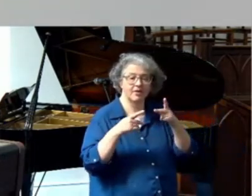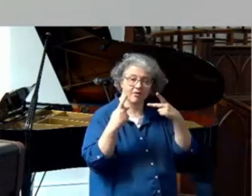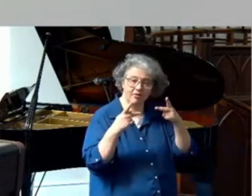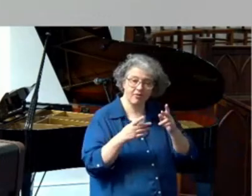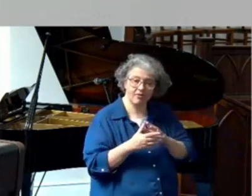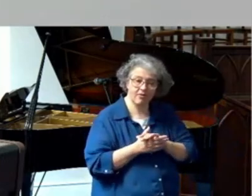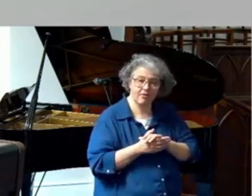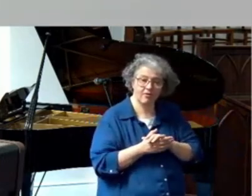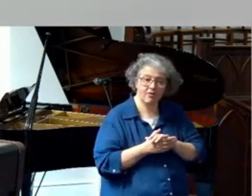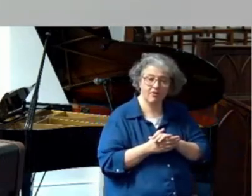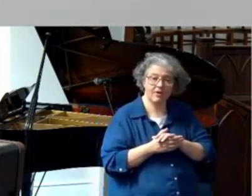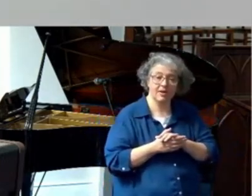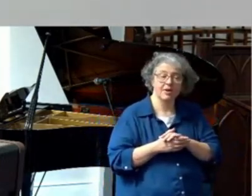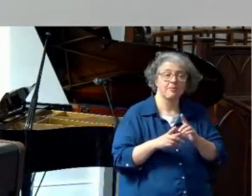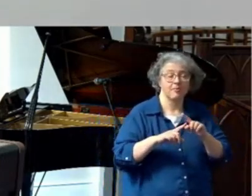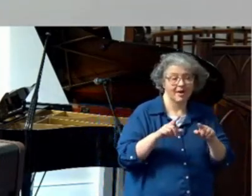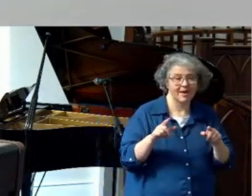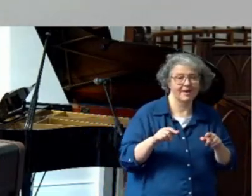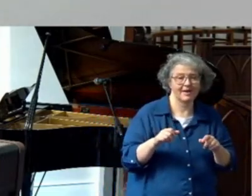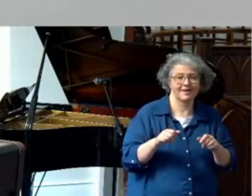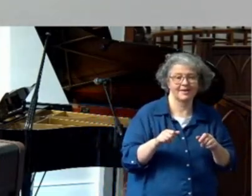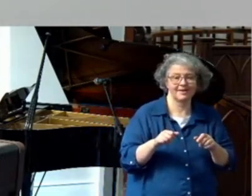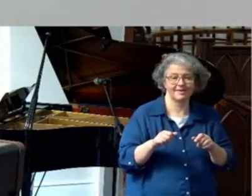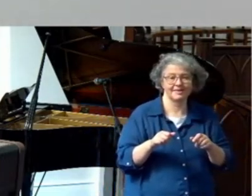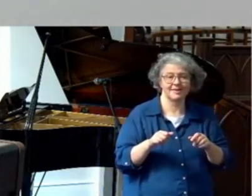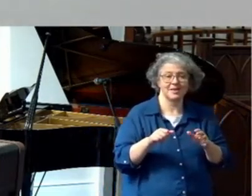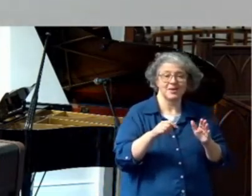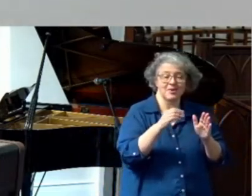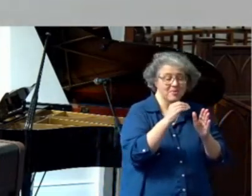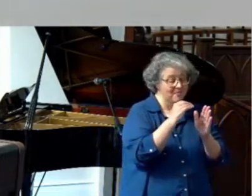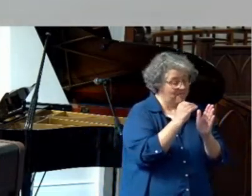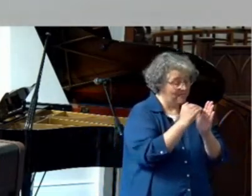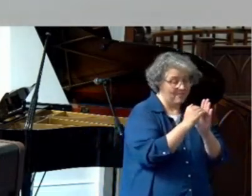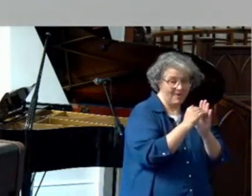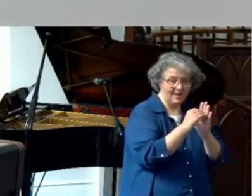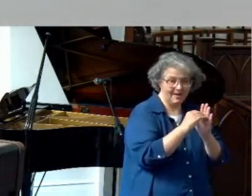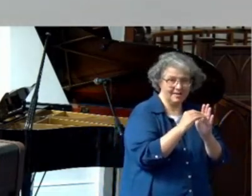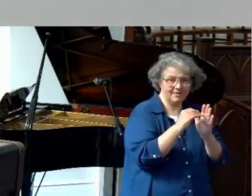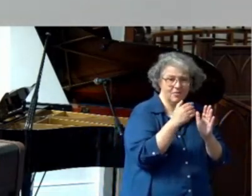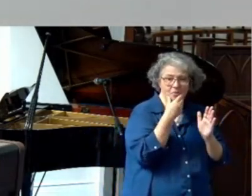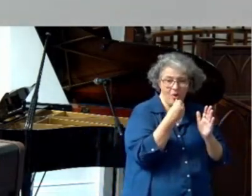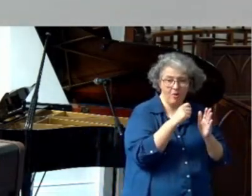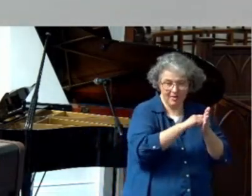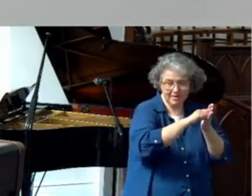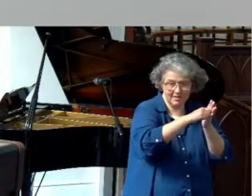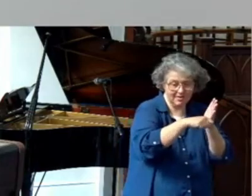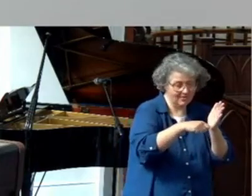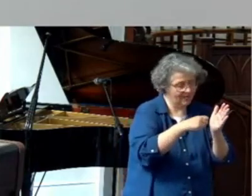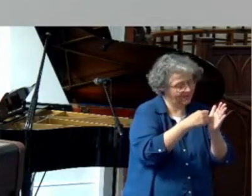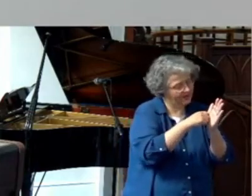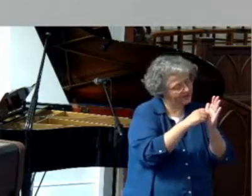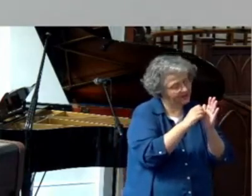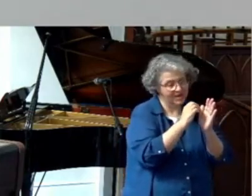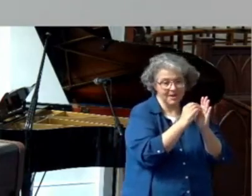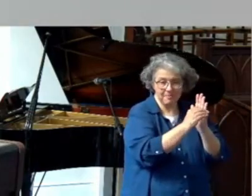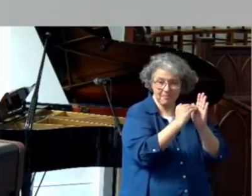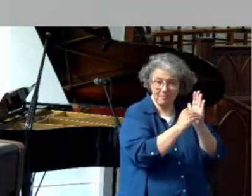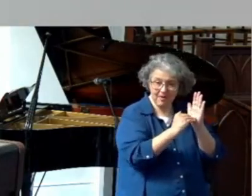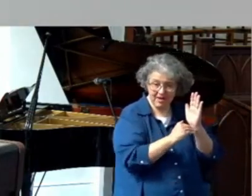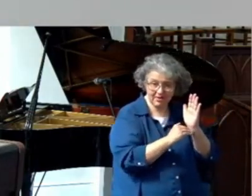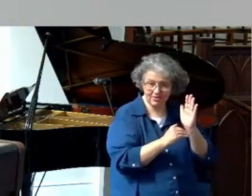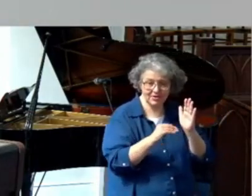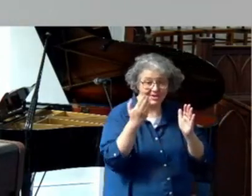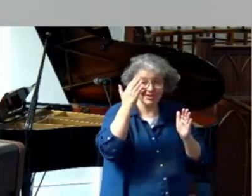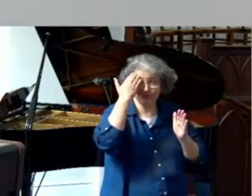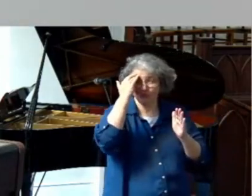diz que planos feitos sem reconhecer a soberania de Deus, na verdade, demonstram